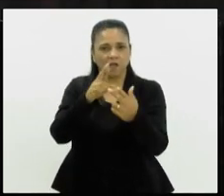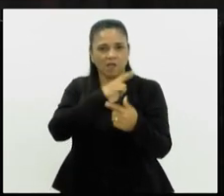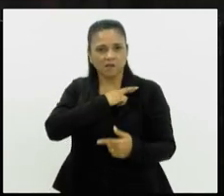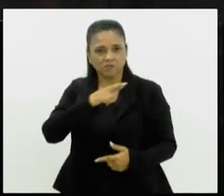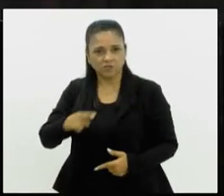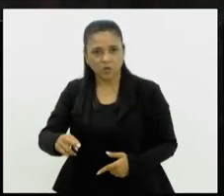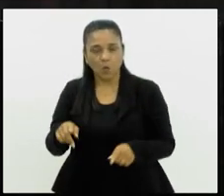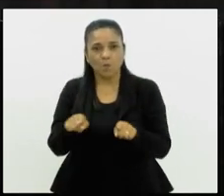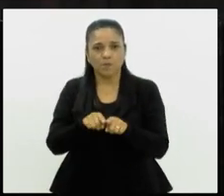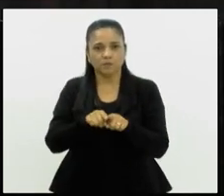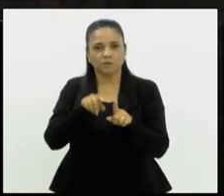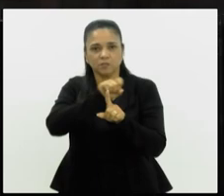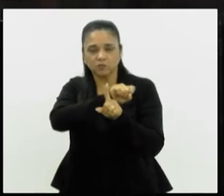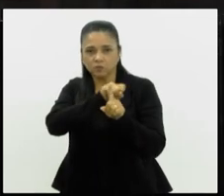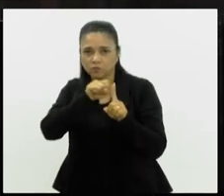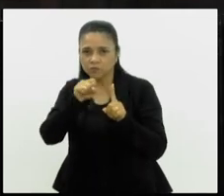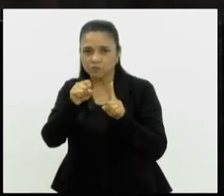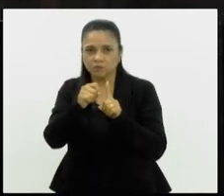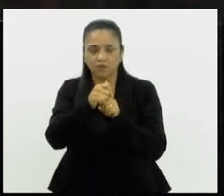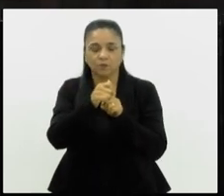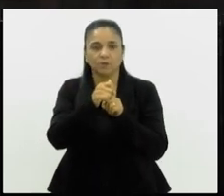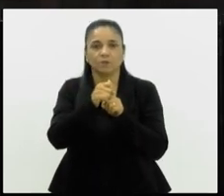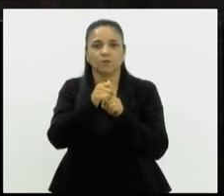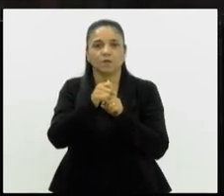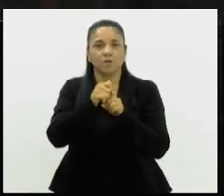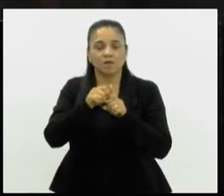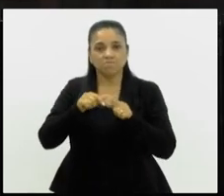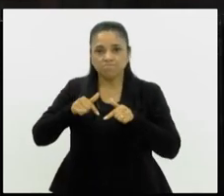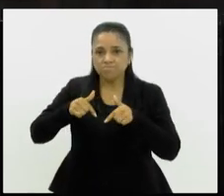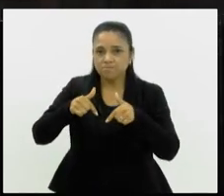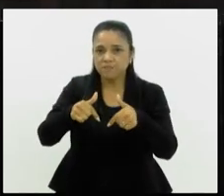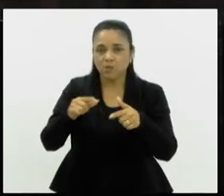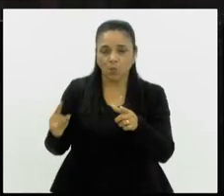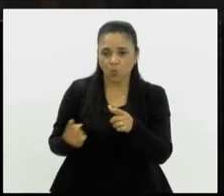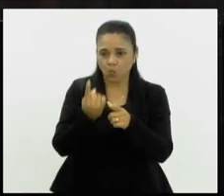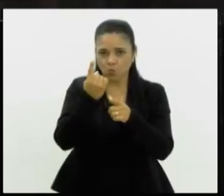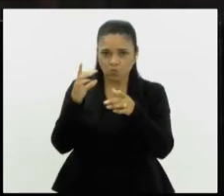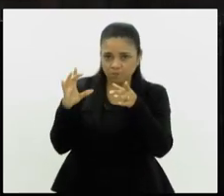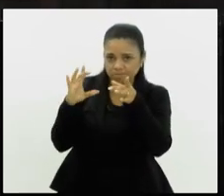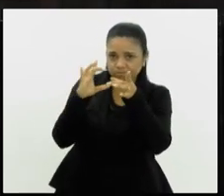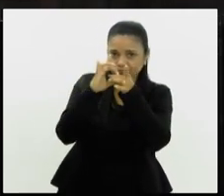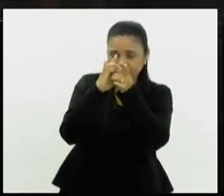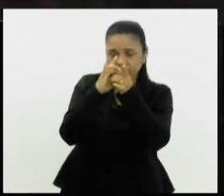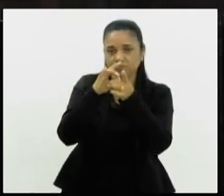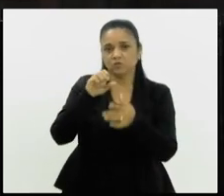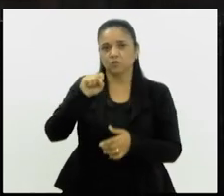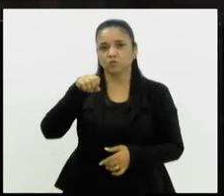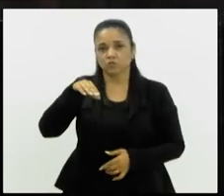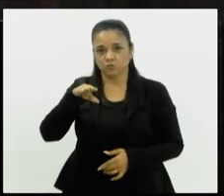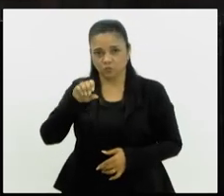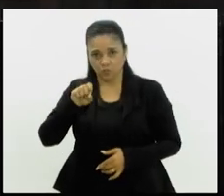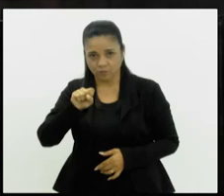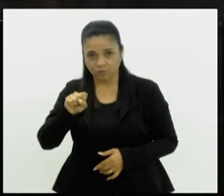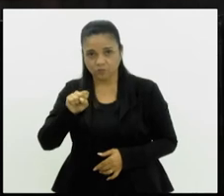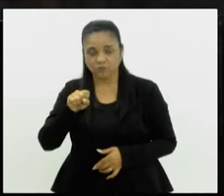social. E a missão Somos Um merecia ser tratada como hoje nós tratamos aqui